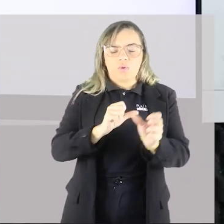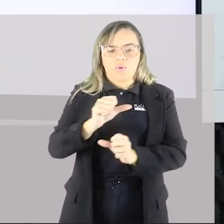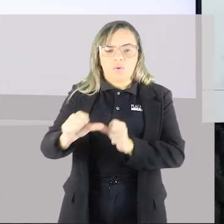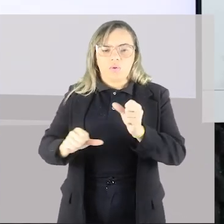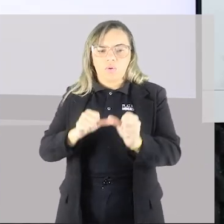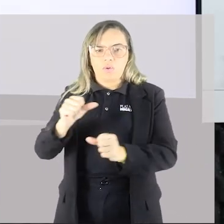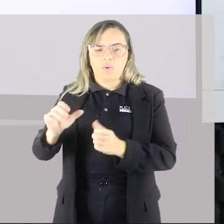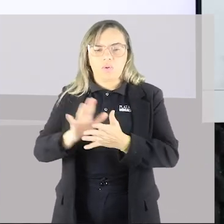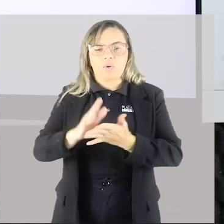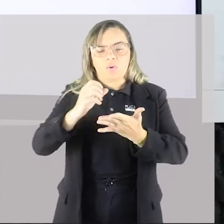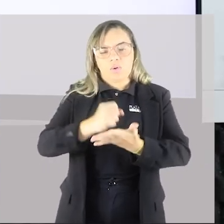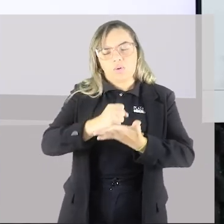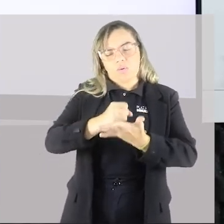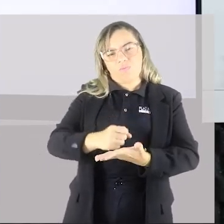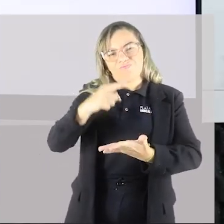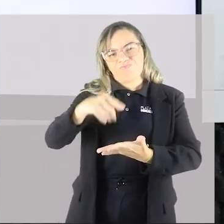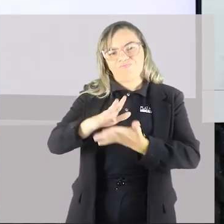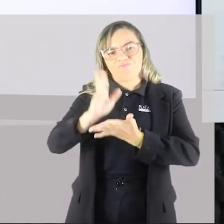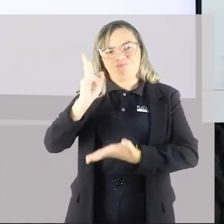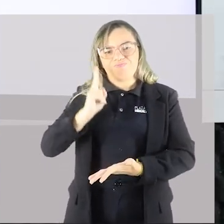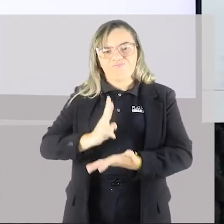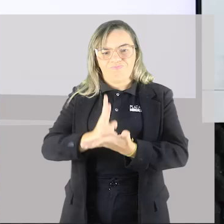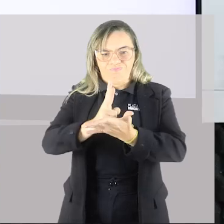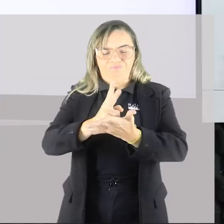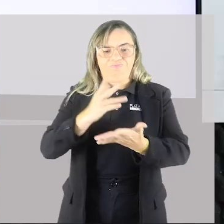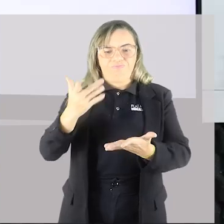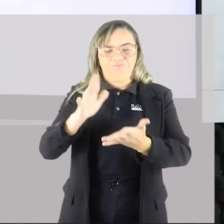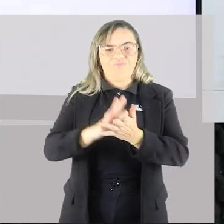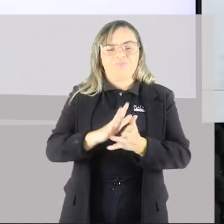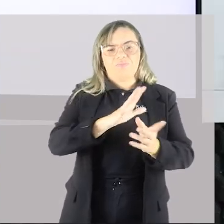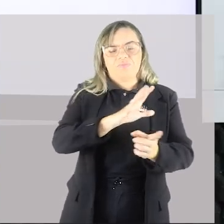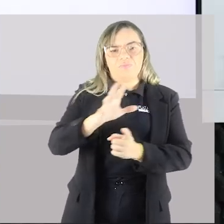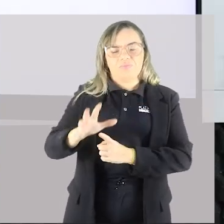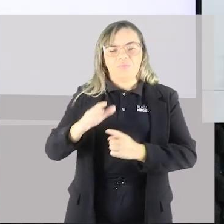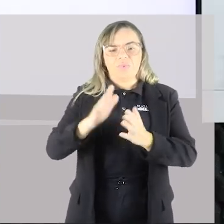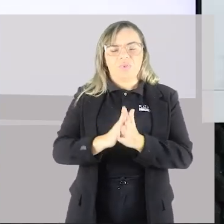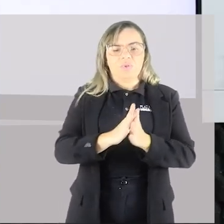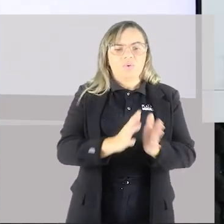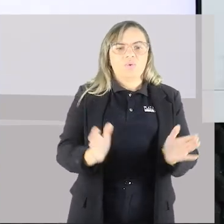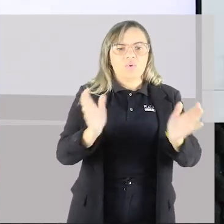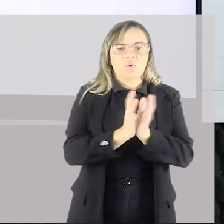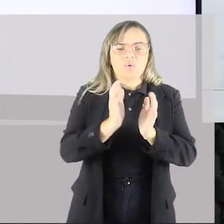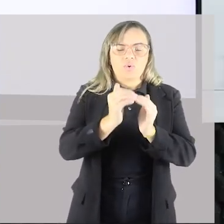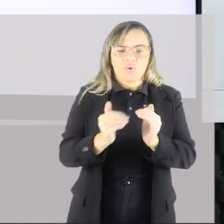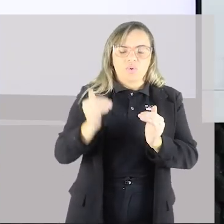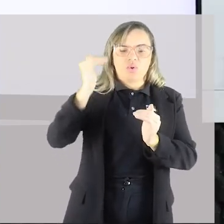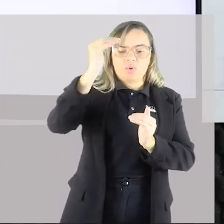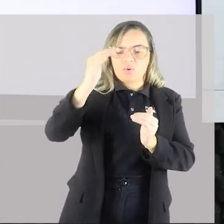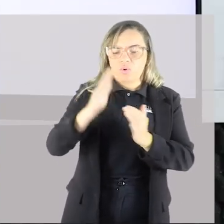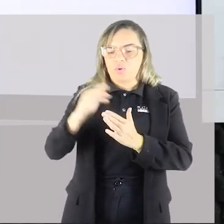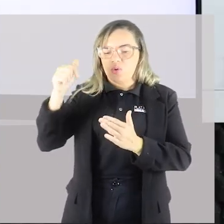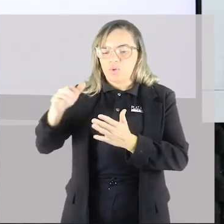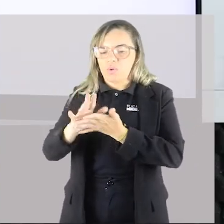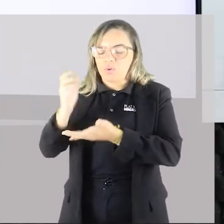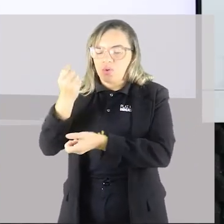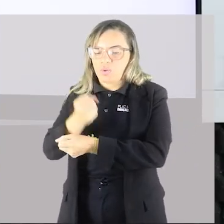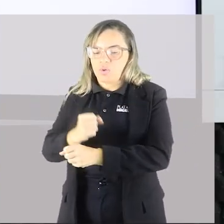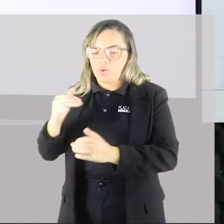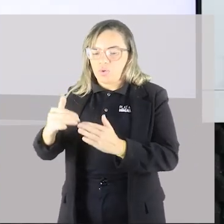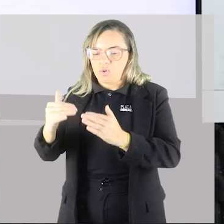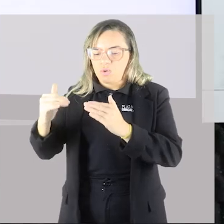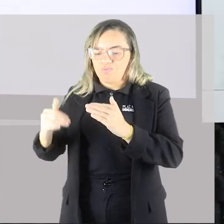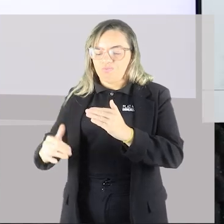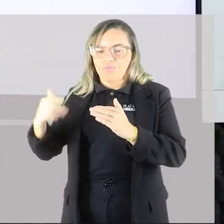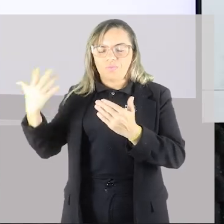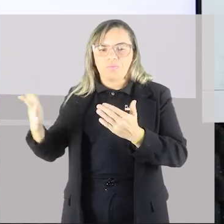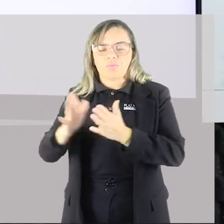vem favorecendo sempre uma classe dominante e desfavorecendo, explorando uma classe dominada,